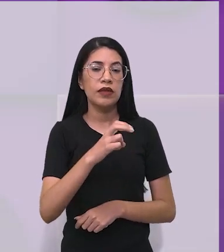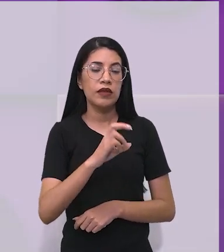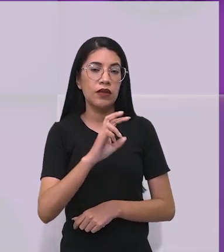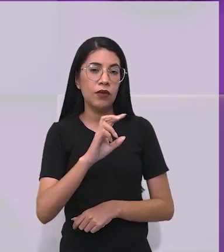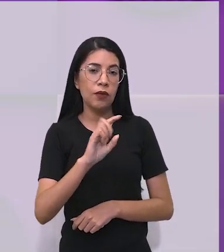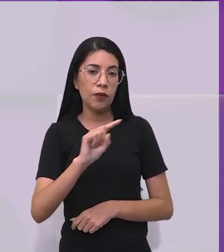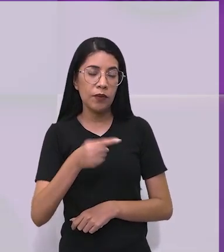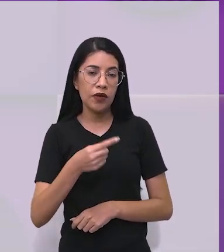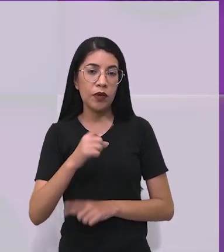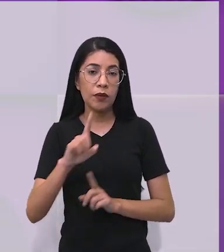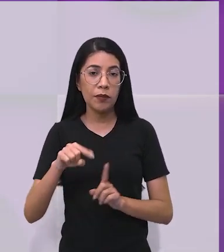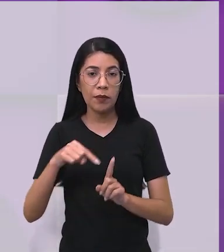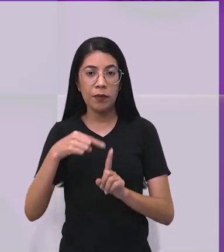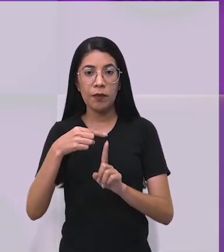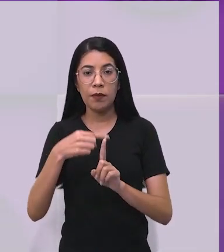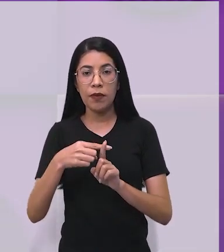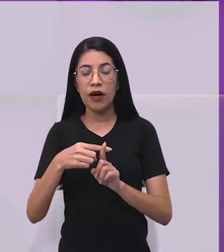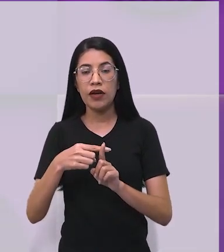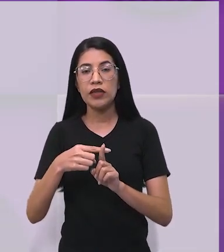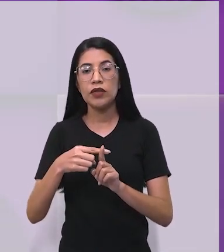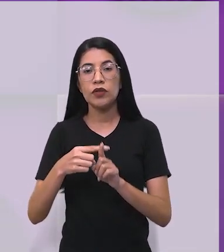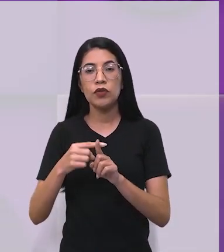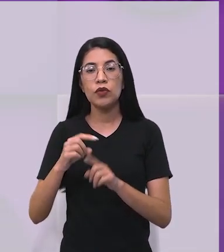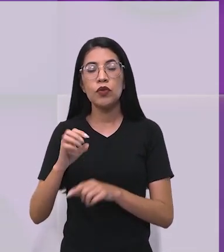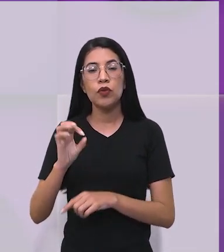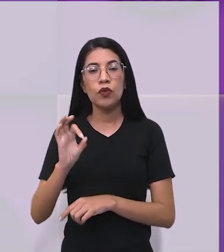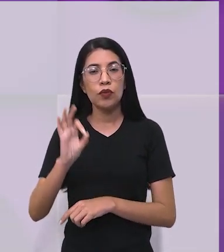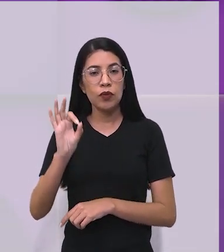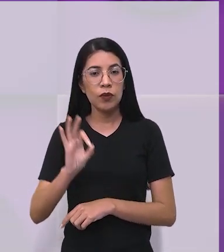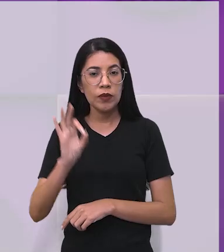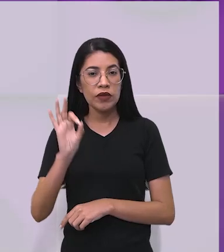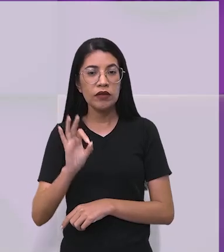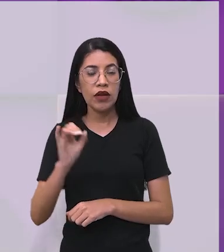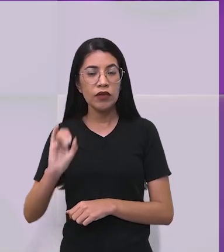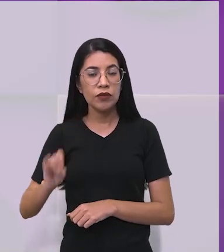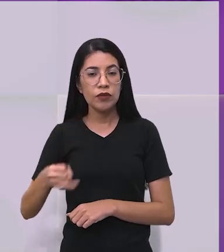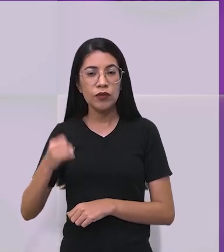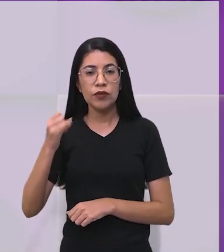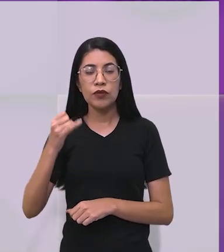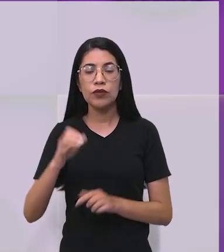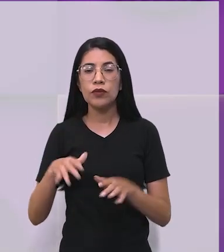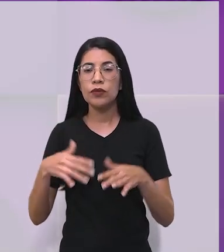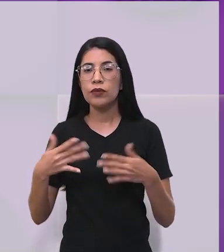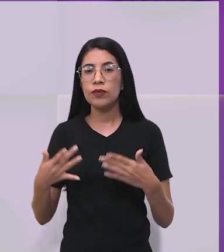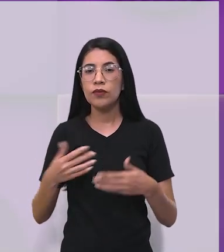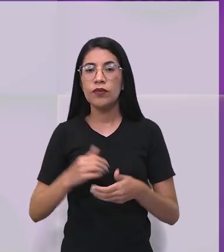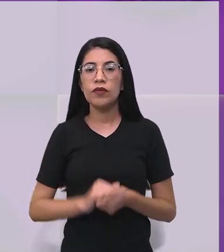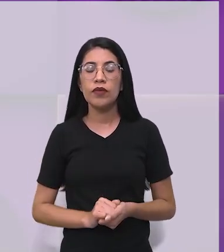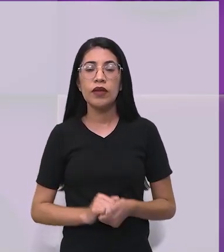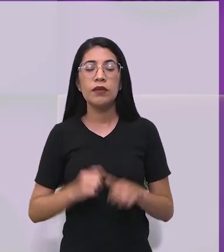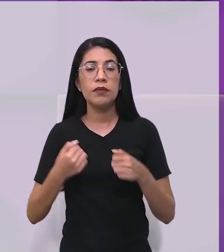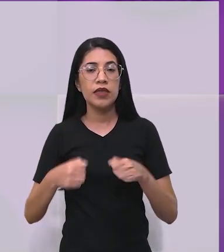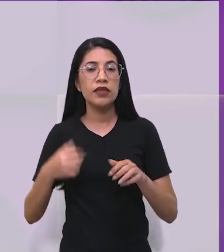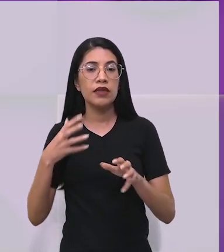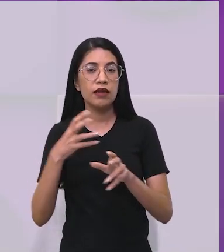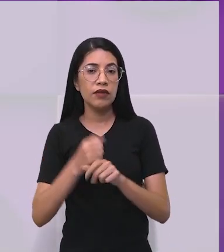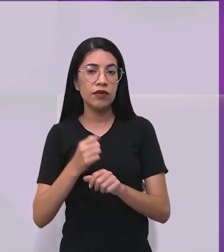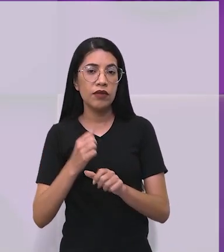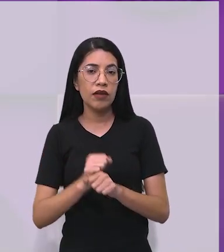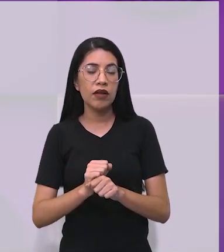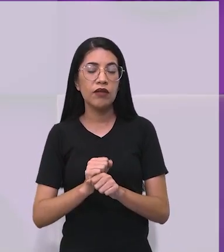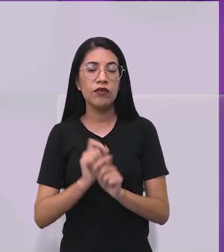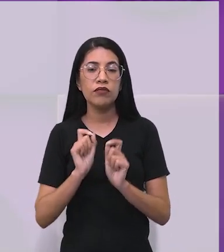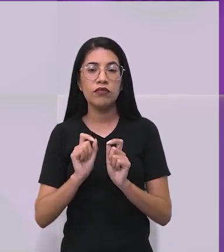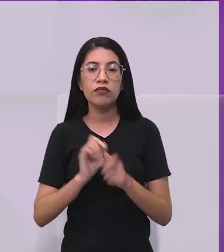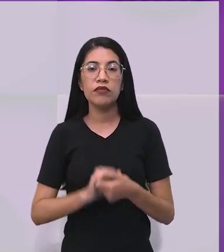e somar com os juros. Mas quanto é esse juro, professor? Aí nós vamos ter que calcular. Calcular